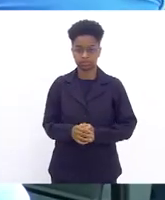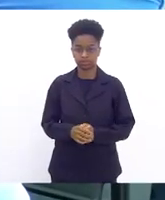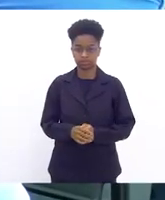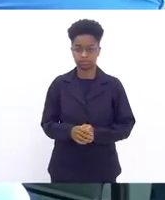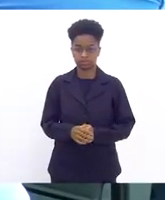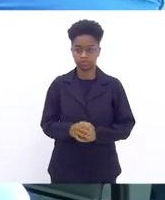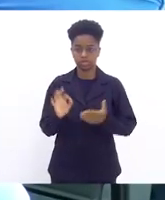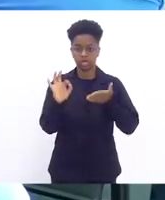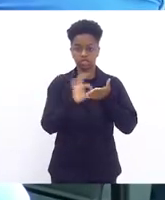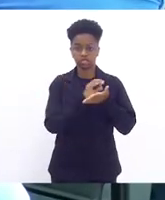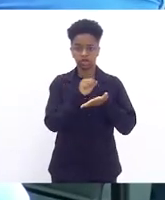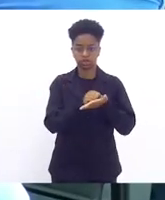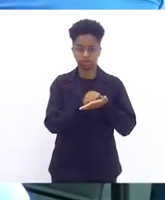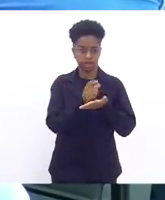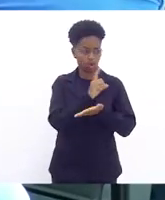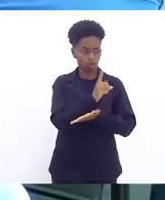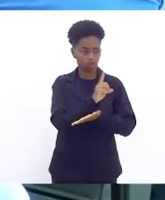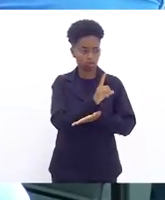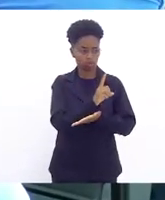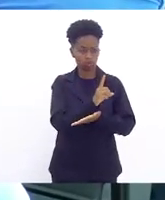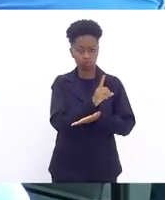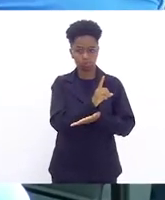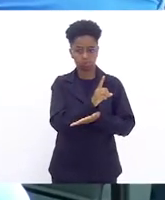só tá escrito aqui para falar não